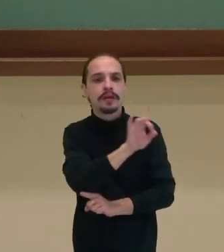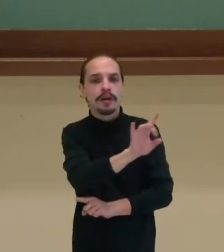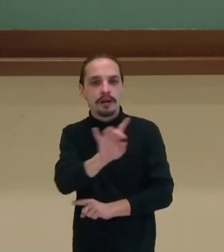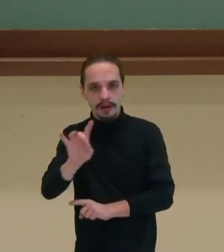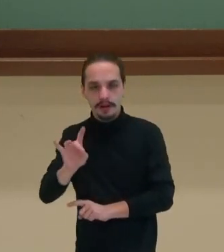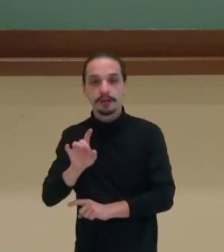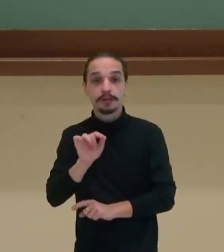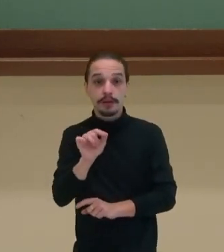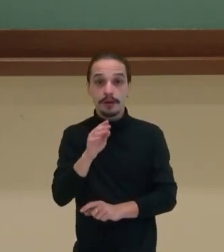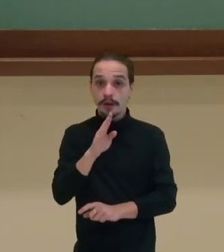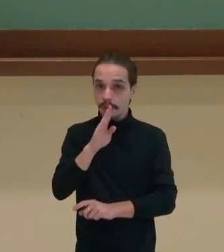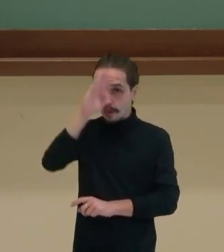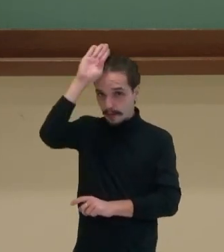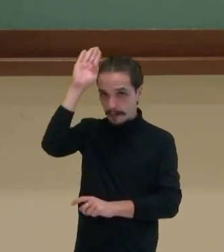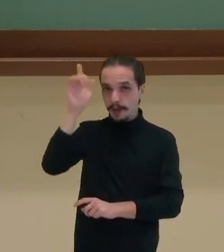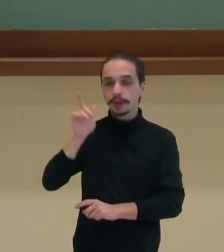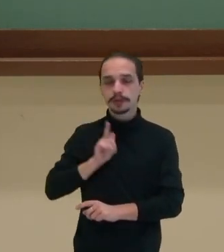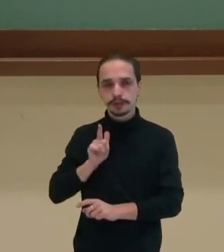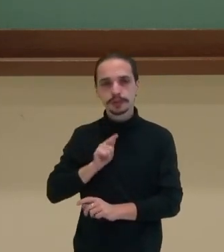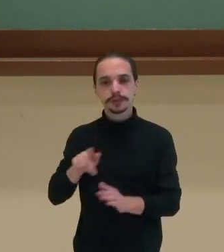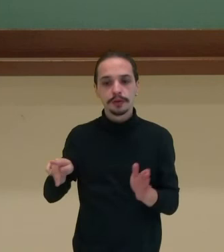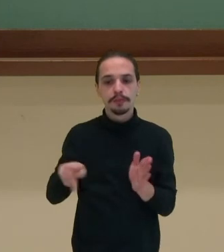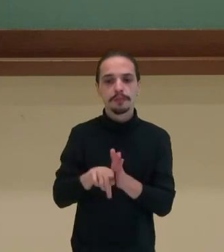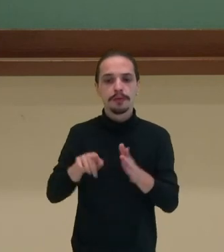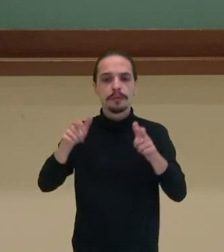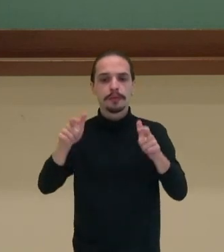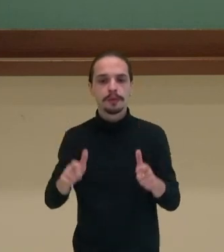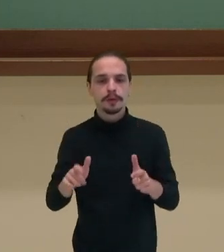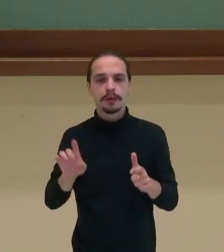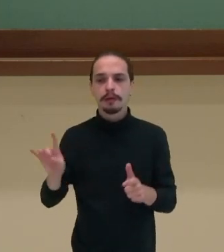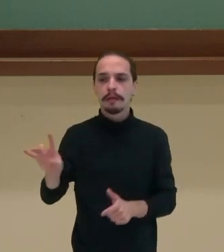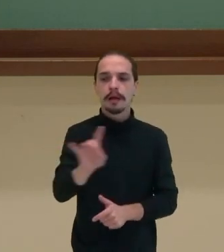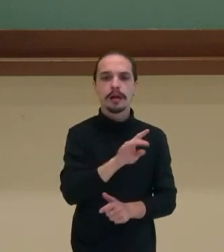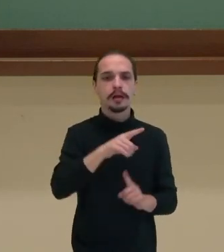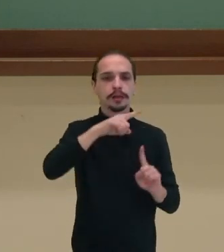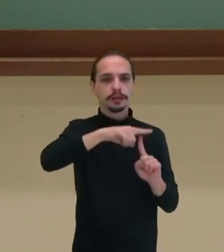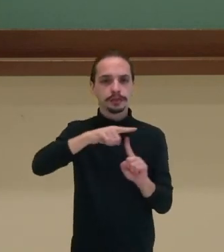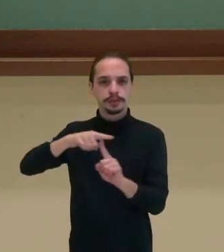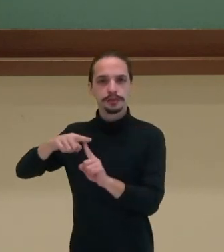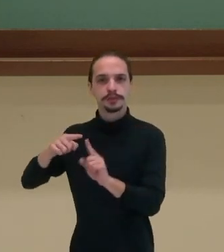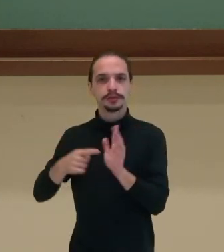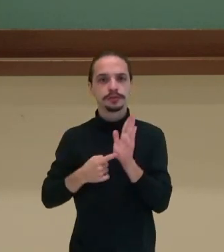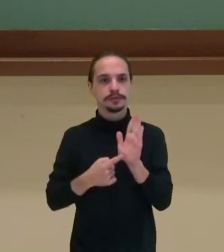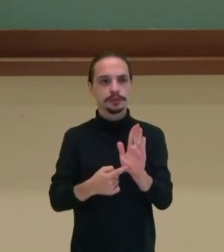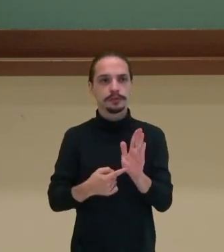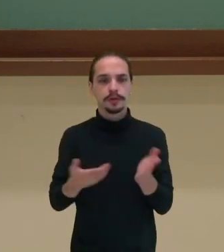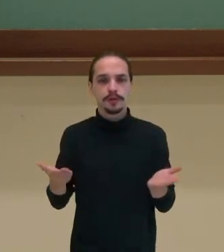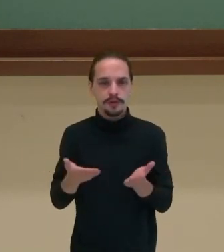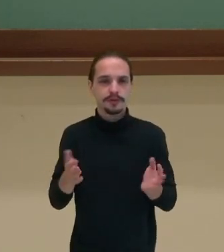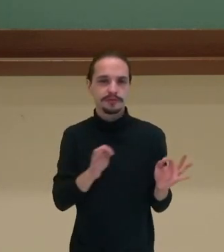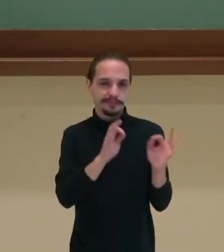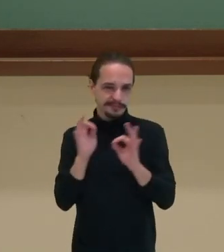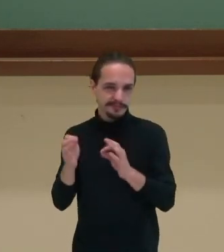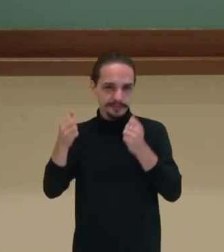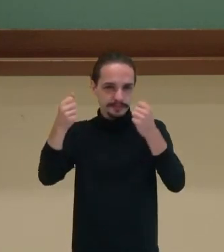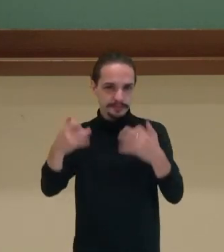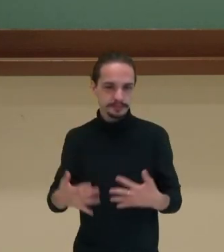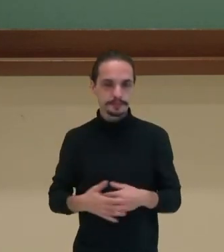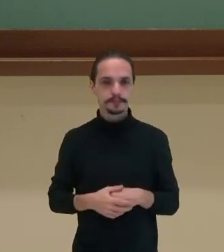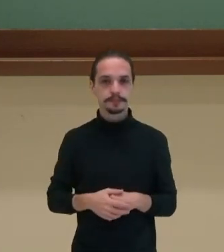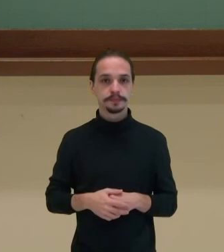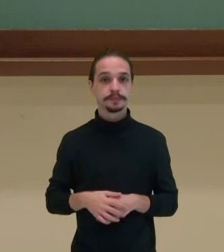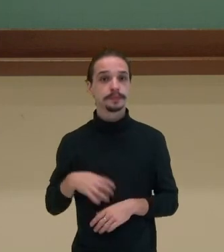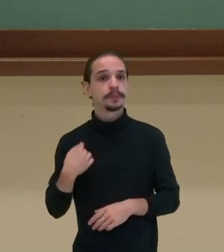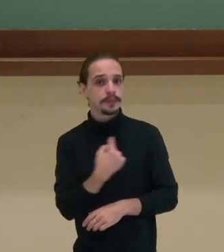romano, eles tinham espaços específicos para cada apresentações, né? Como a gente viu aqui nessa aula. Nós